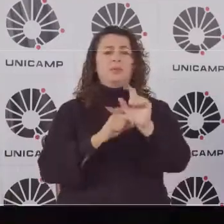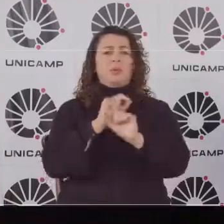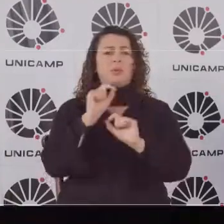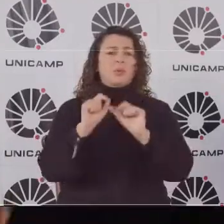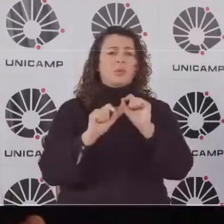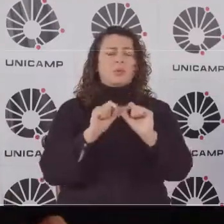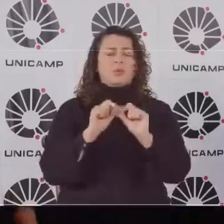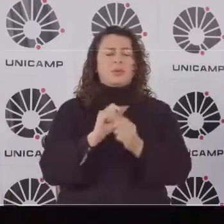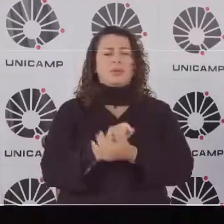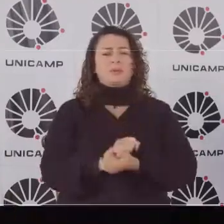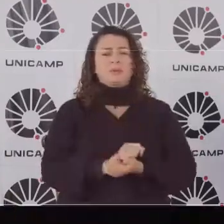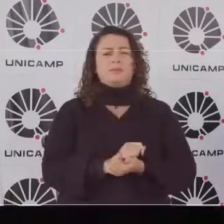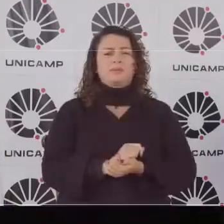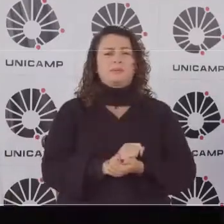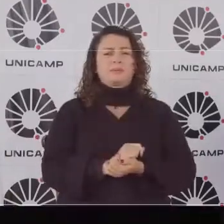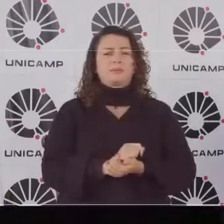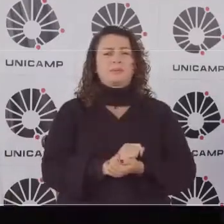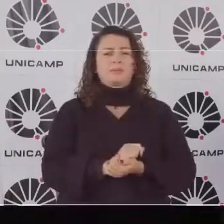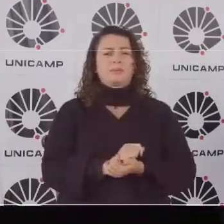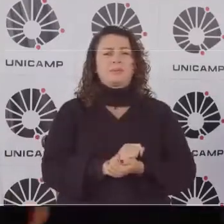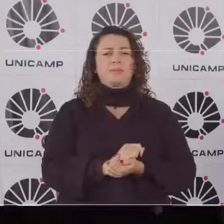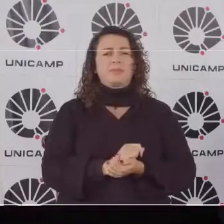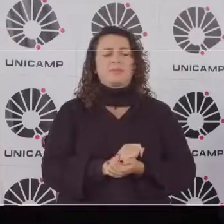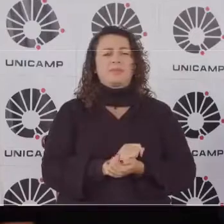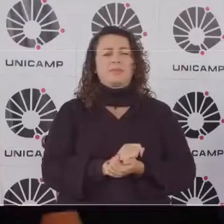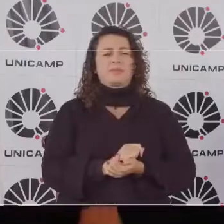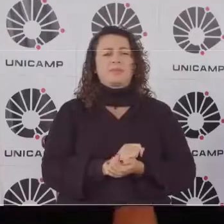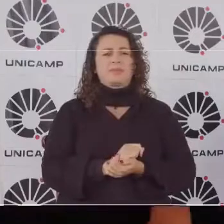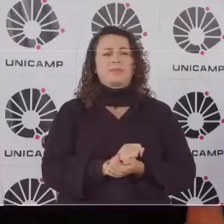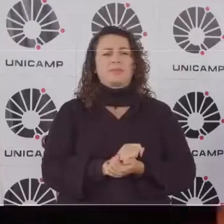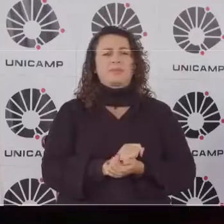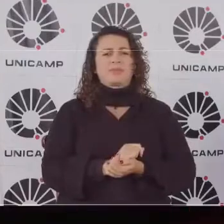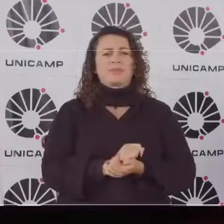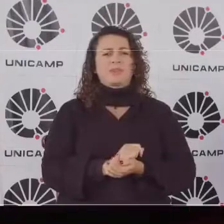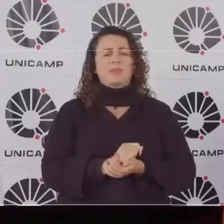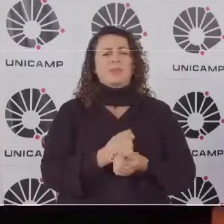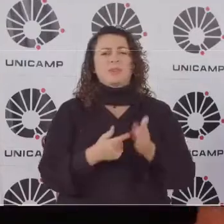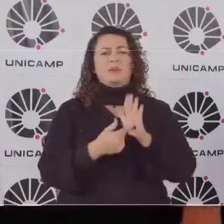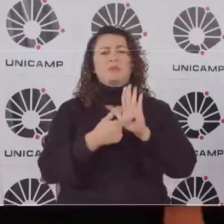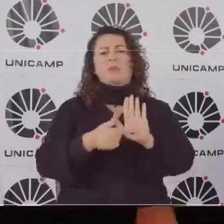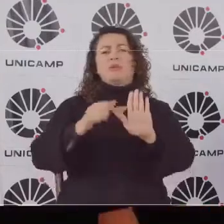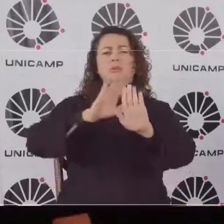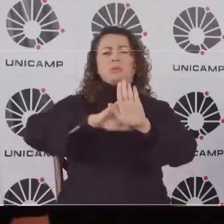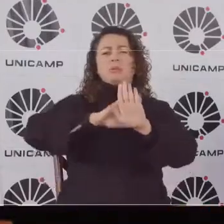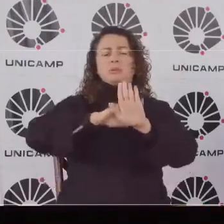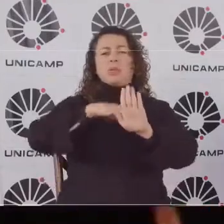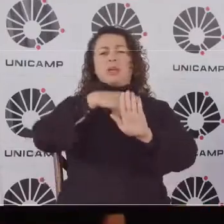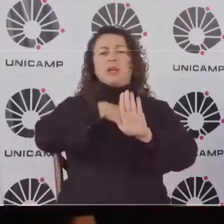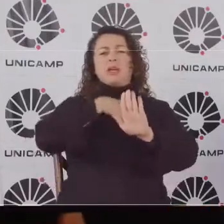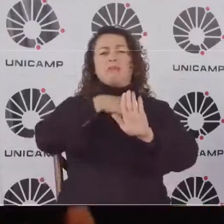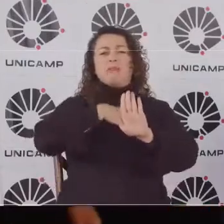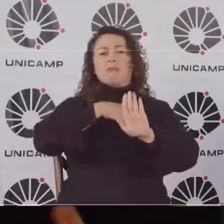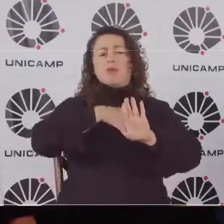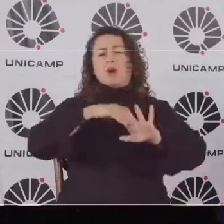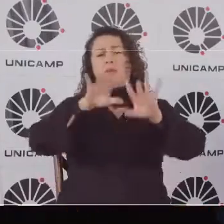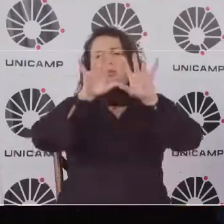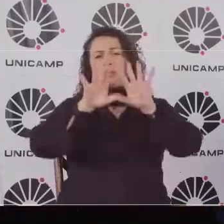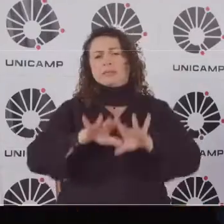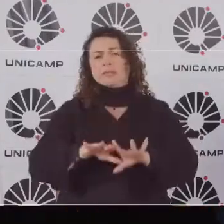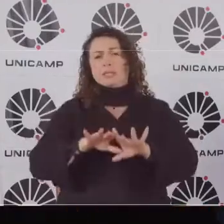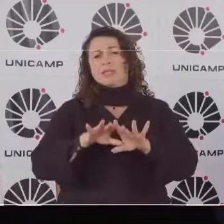o dimensiona o fundo EA forma dos escritos que